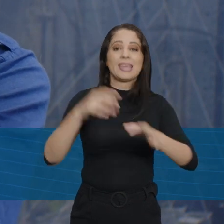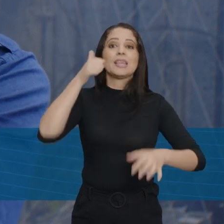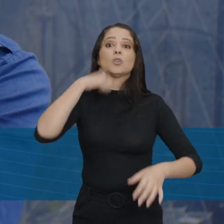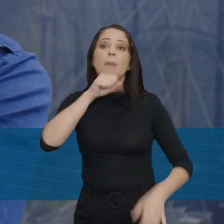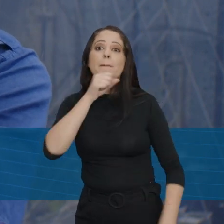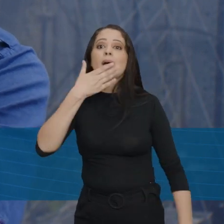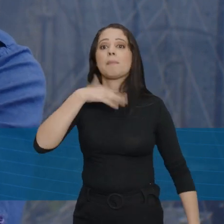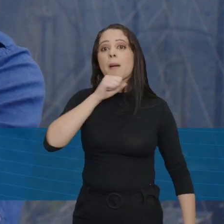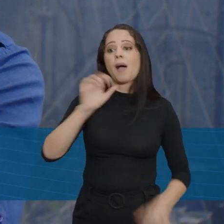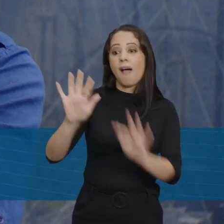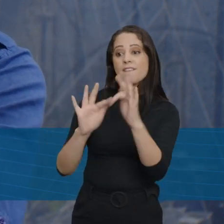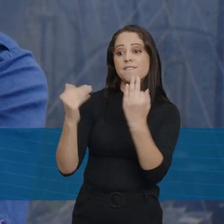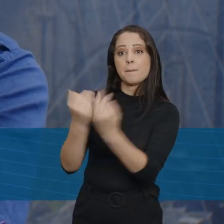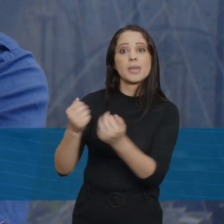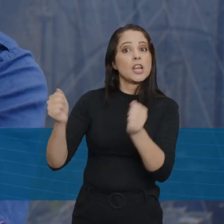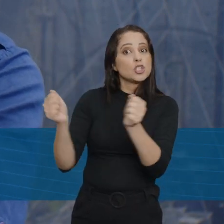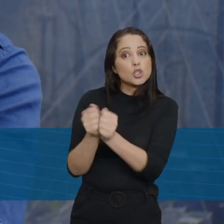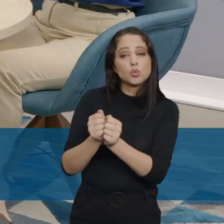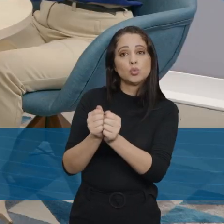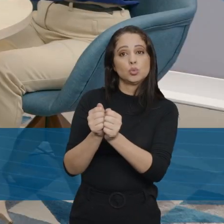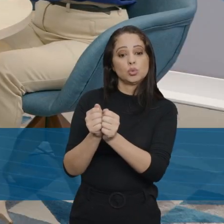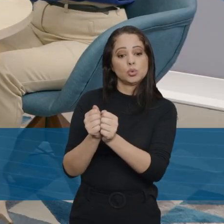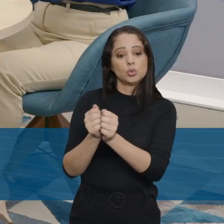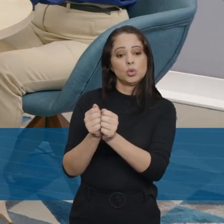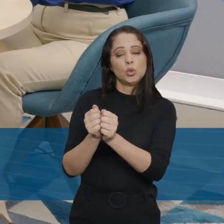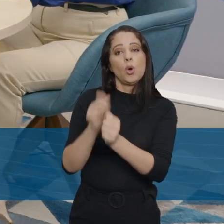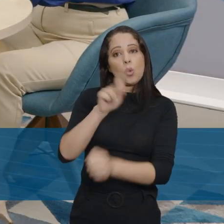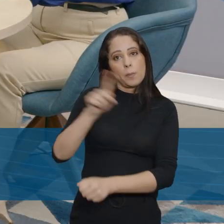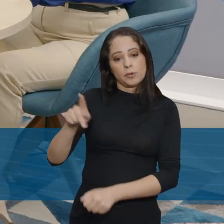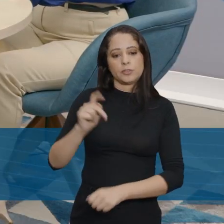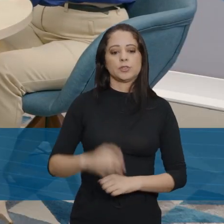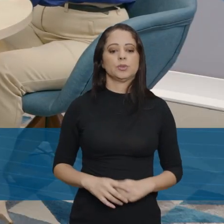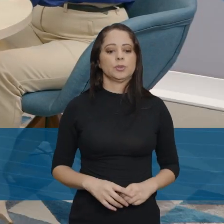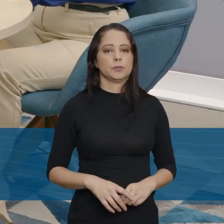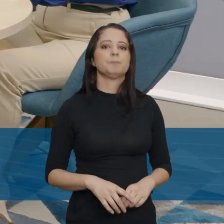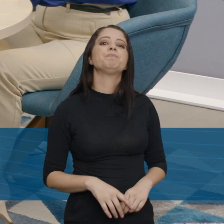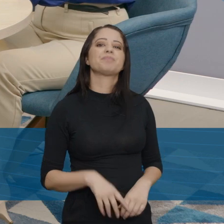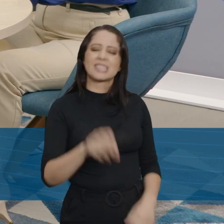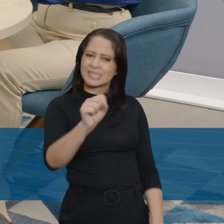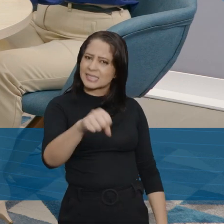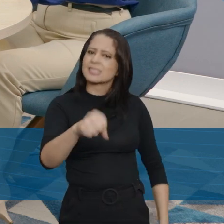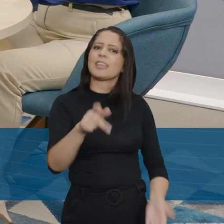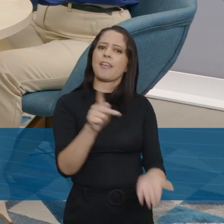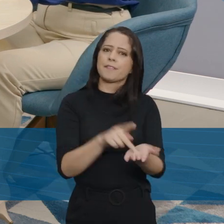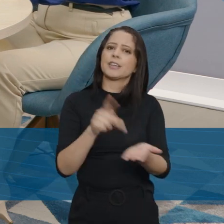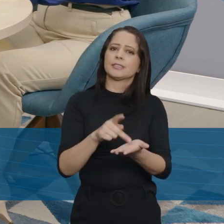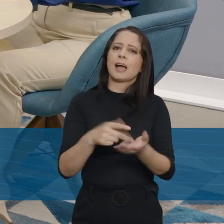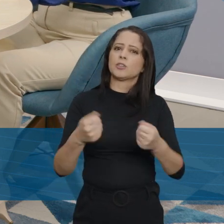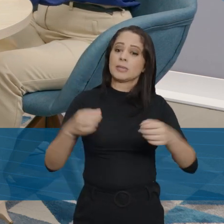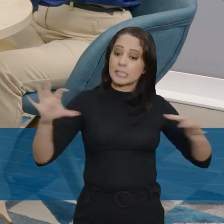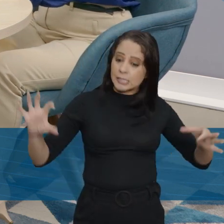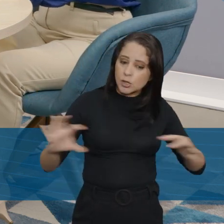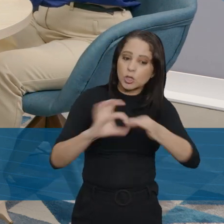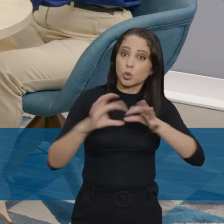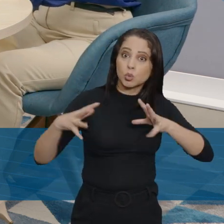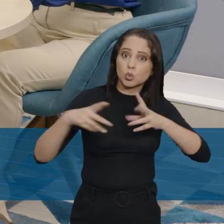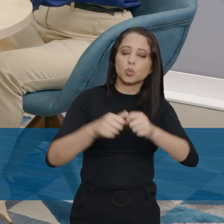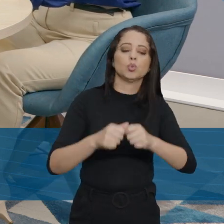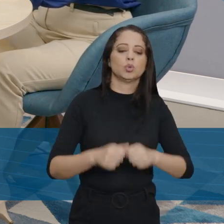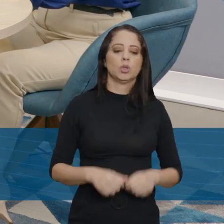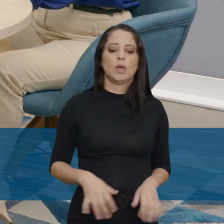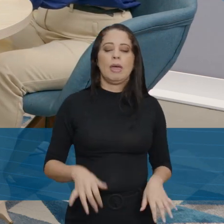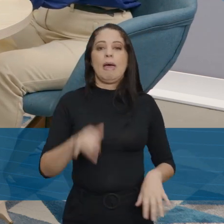a família a gente não consegue atuar. Sim, toda o grupo, né? Aquele nicho que a pessoa está inserido. É